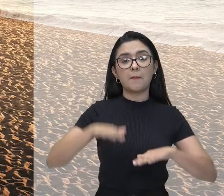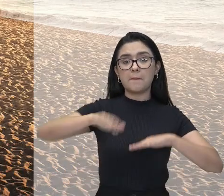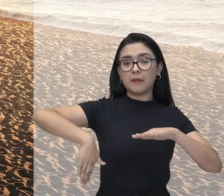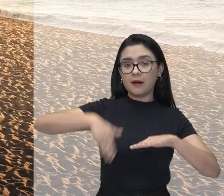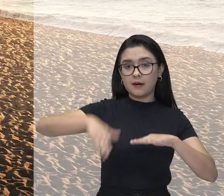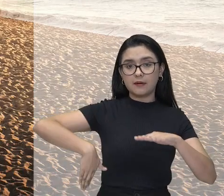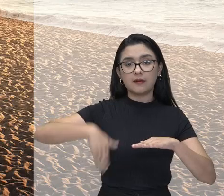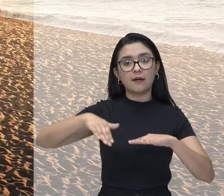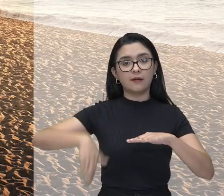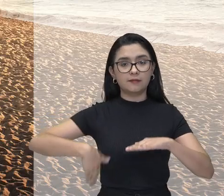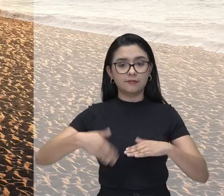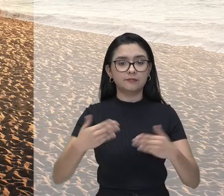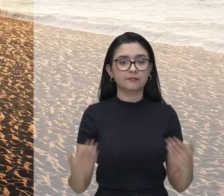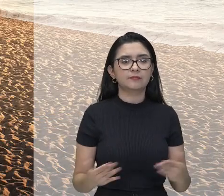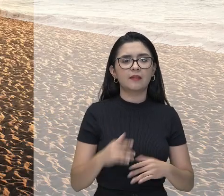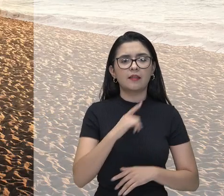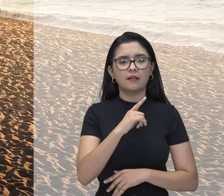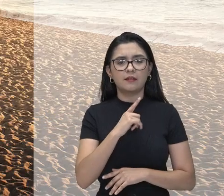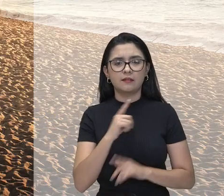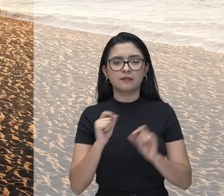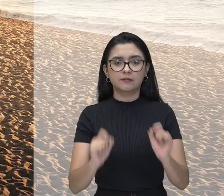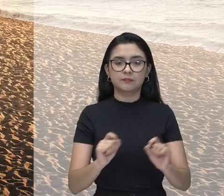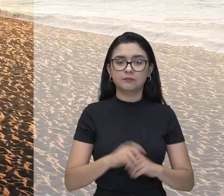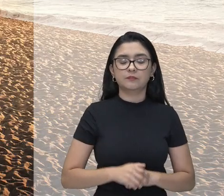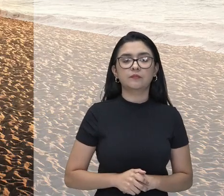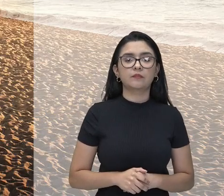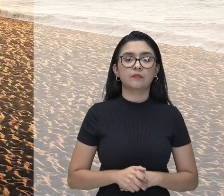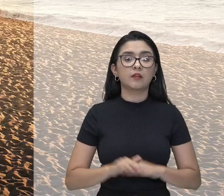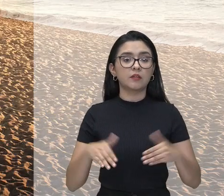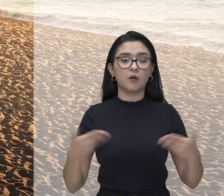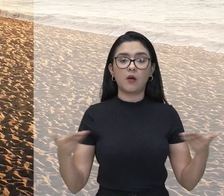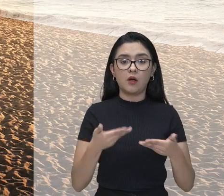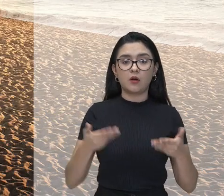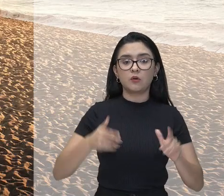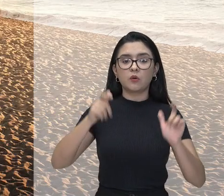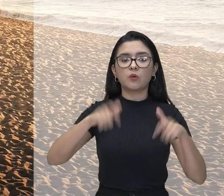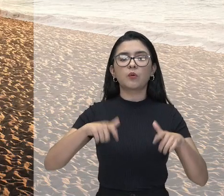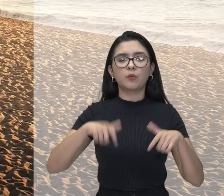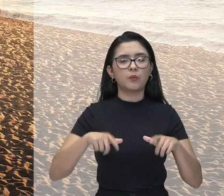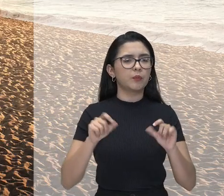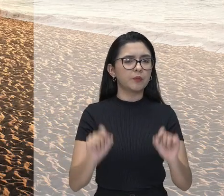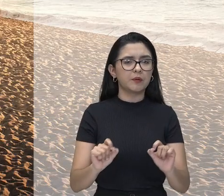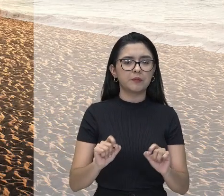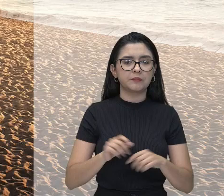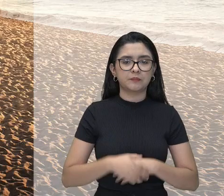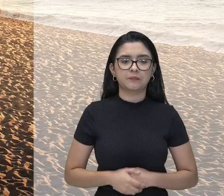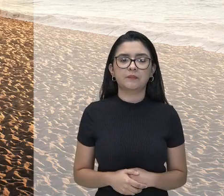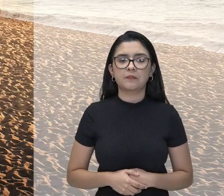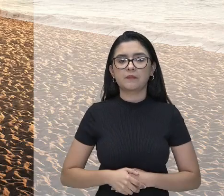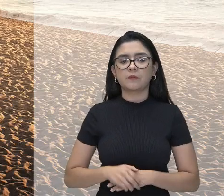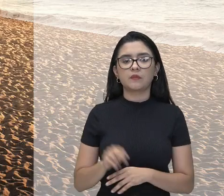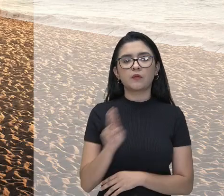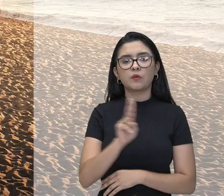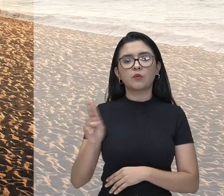Playa, playa, edifícios. Nosotros estamos aqui justamente em